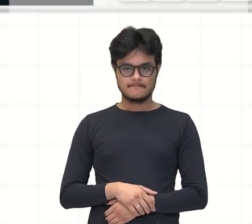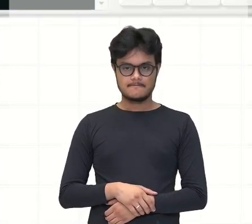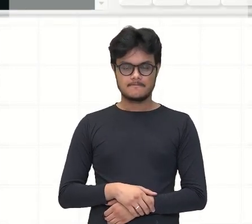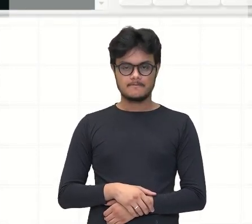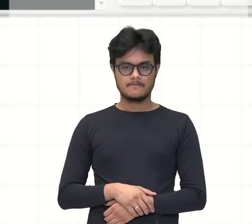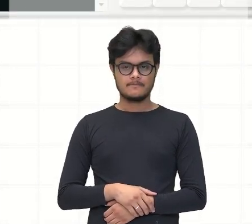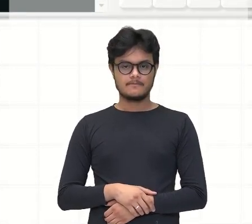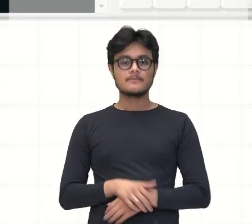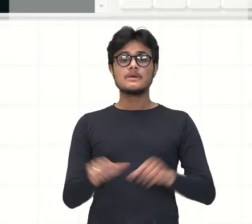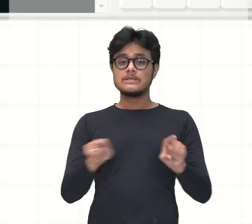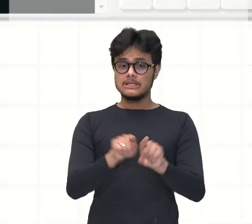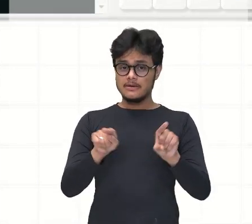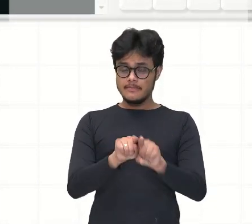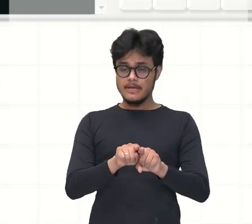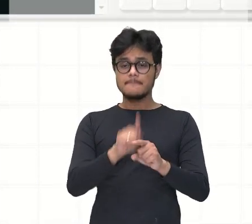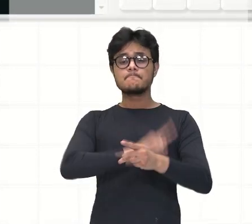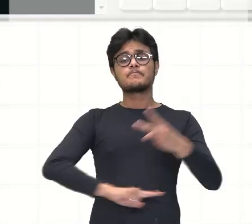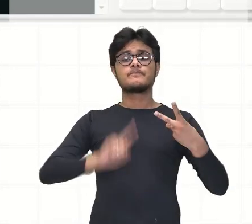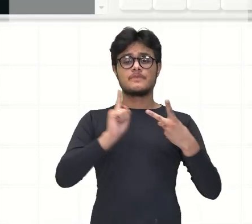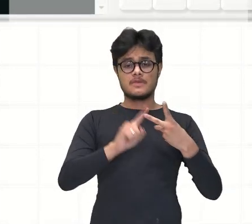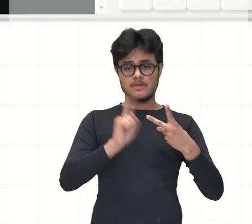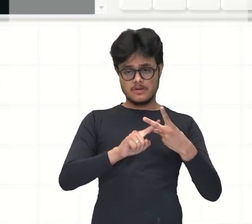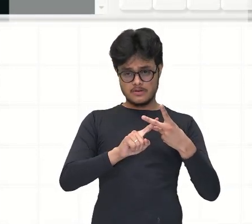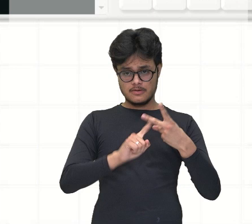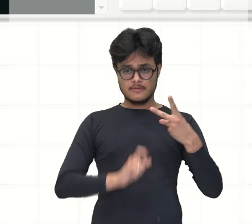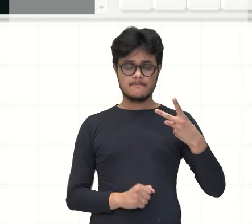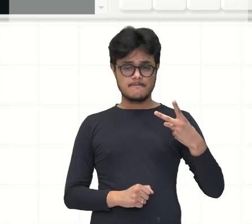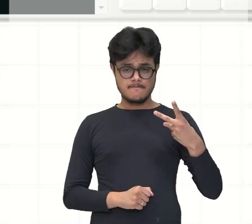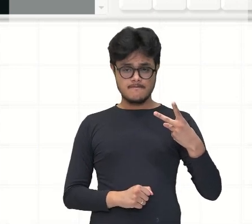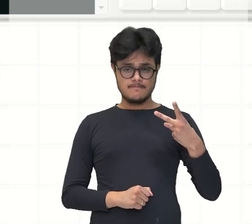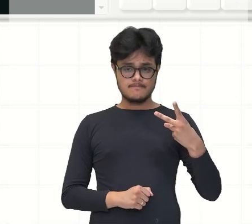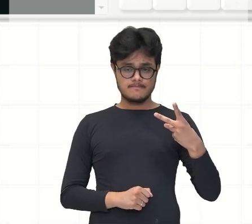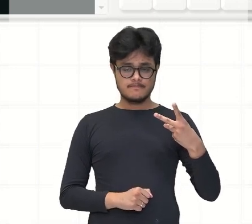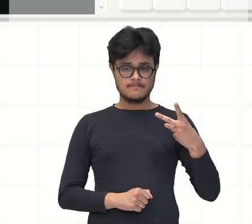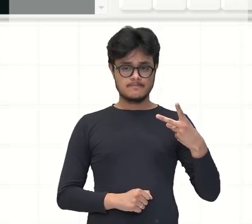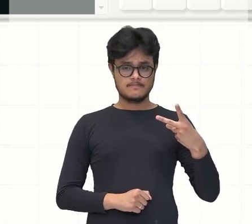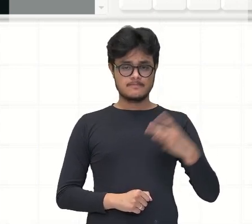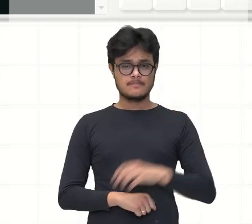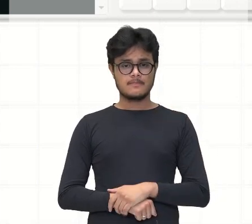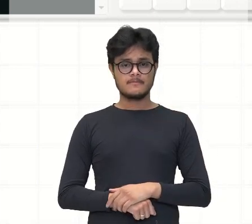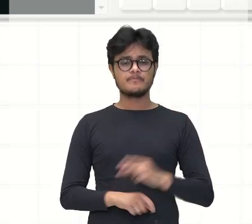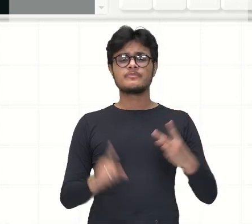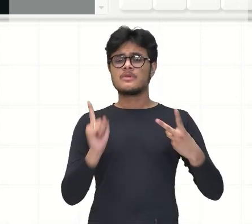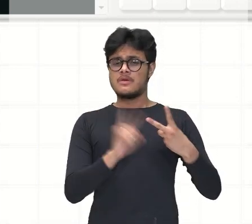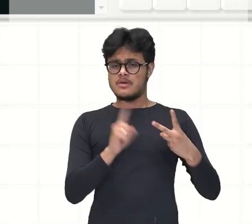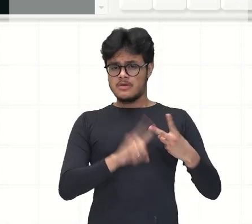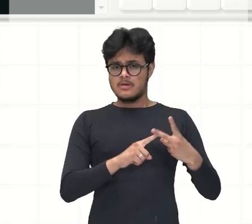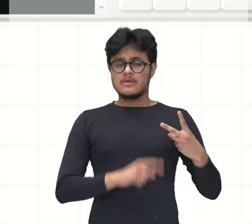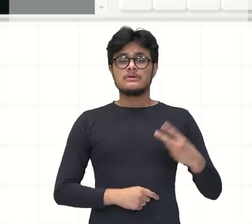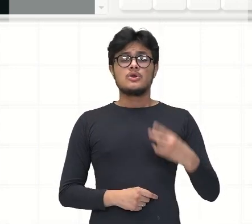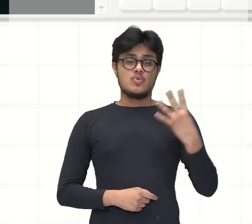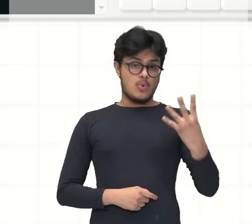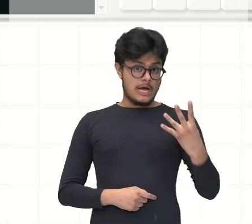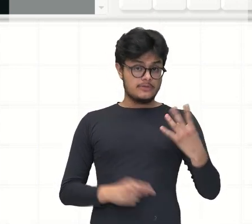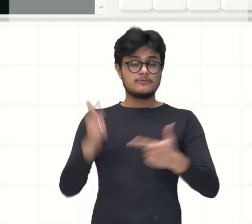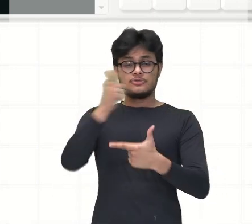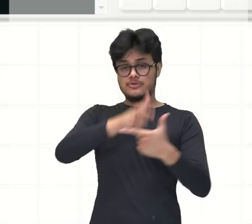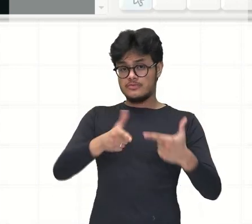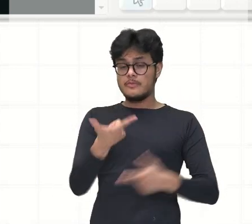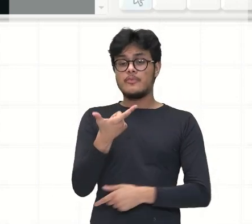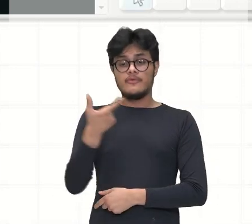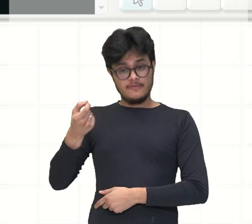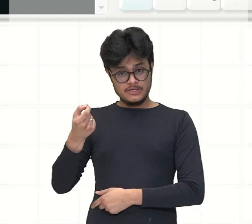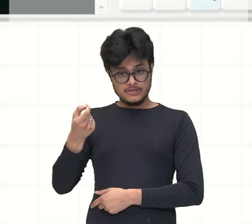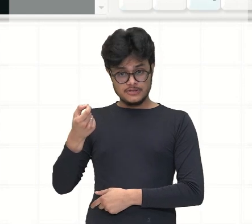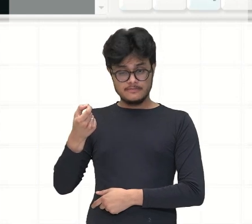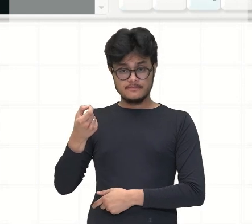Da mesma forma, eu posso fazer para determinar de chocolate. Pegar 4, dividir por